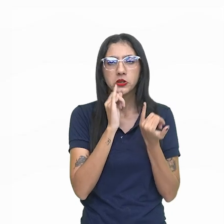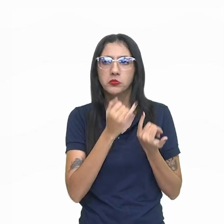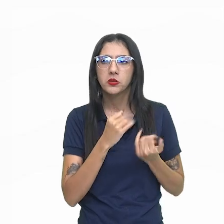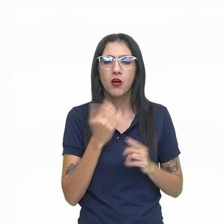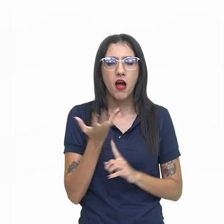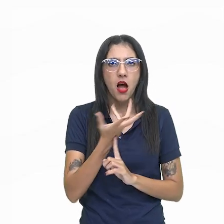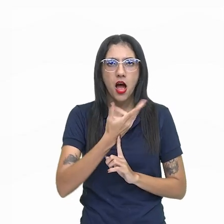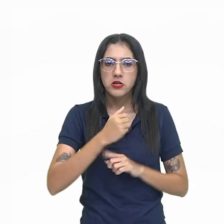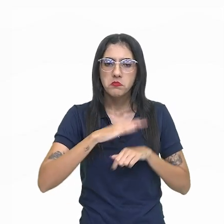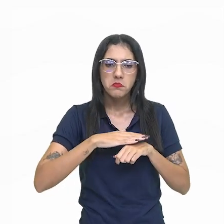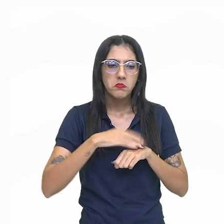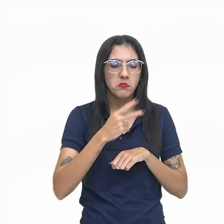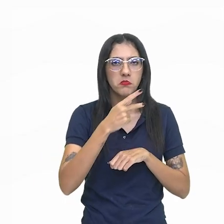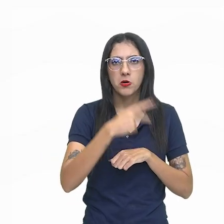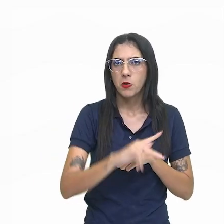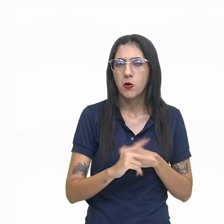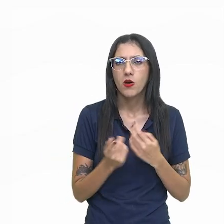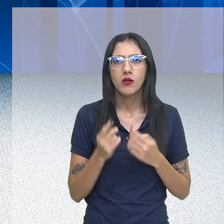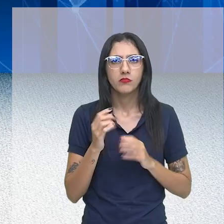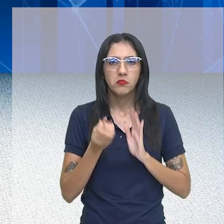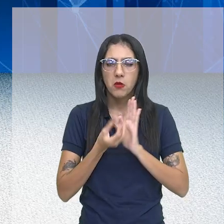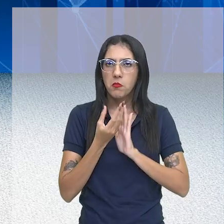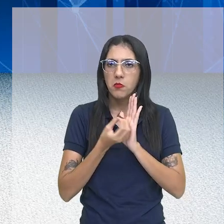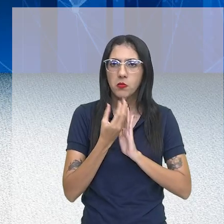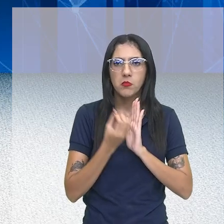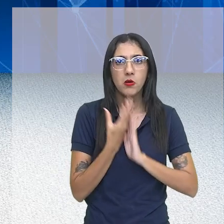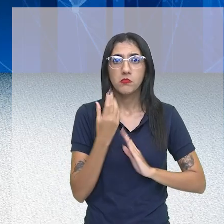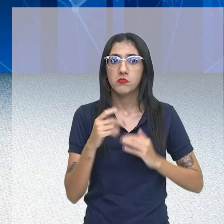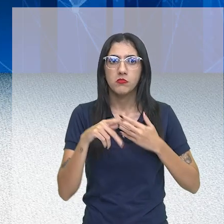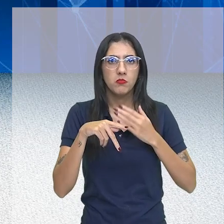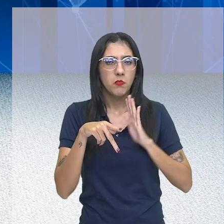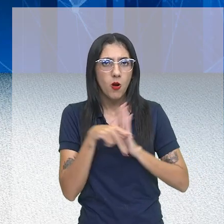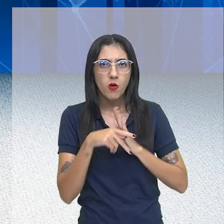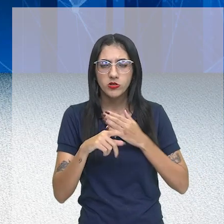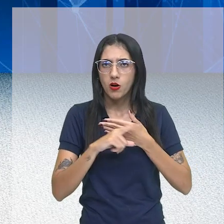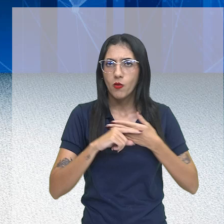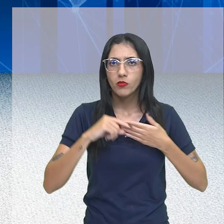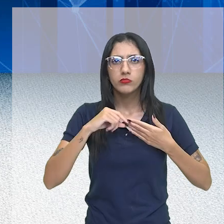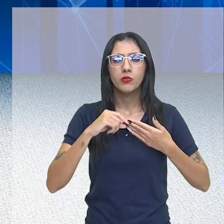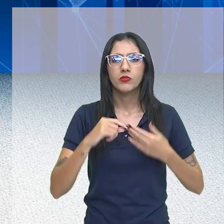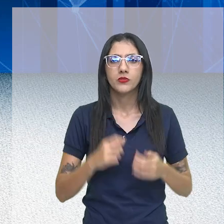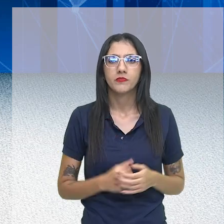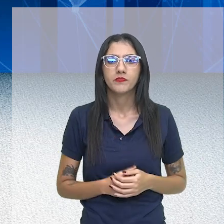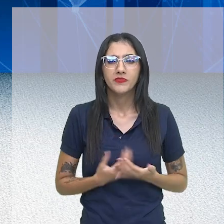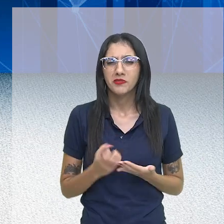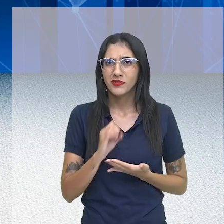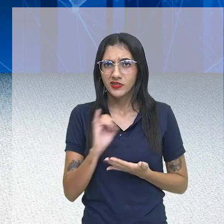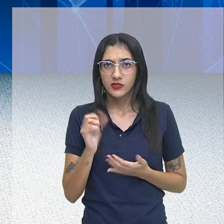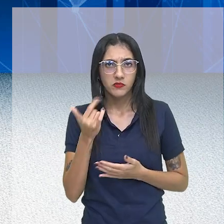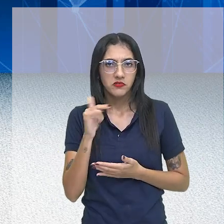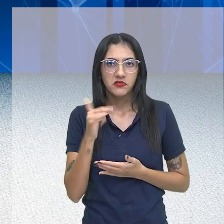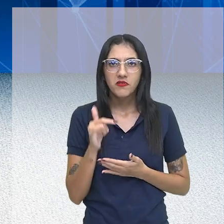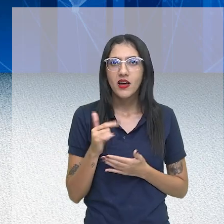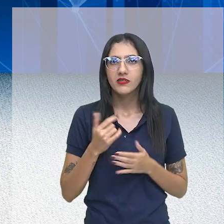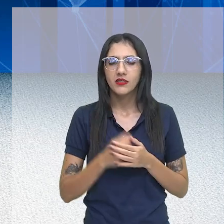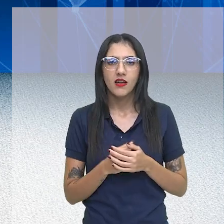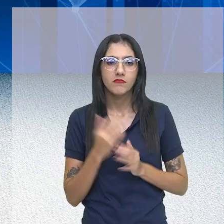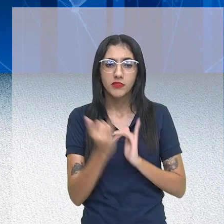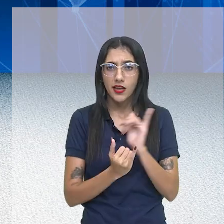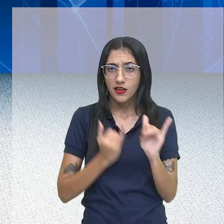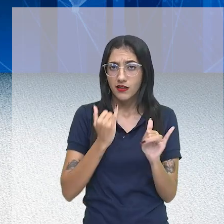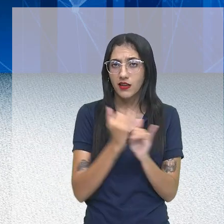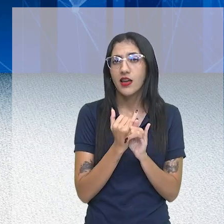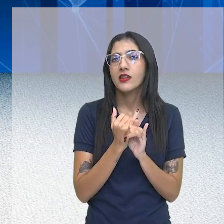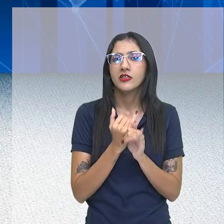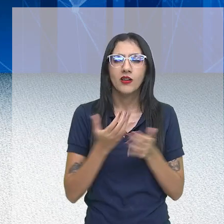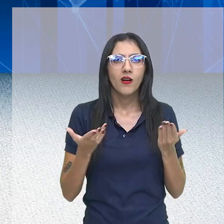independente, trabalhos autorais, coisa que, se não houvesse, né, principalmente essa questão da internet atuante ali,